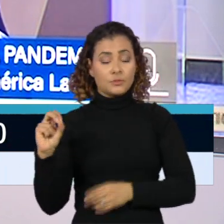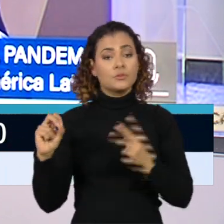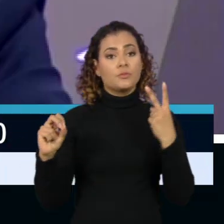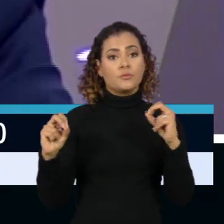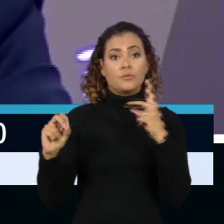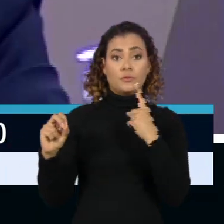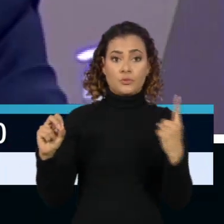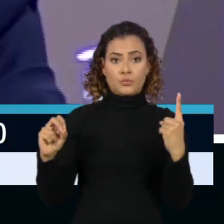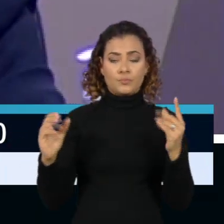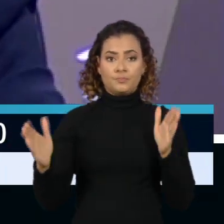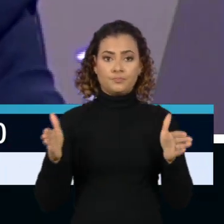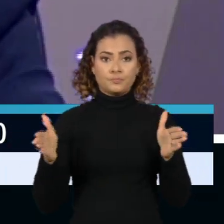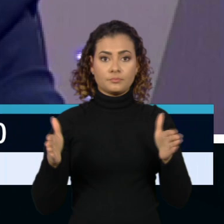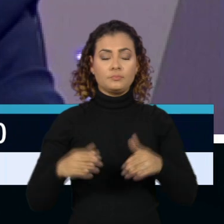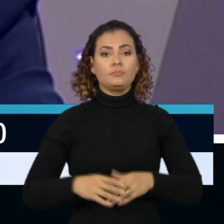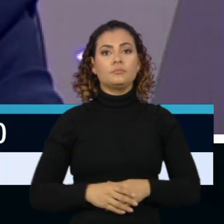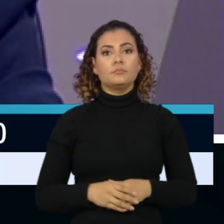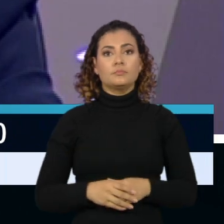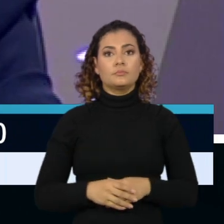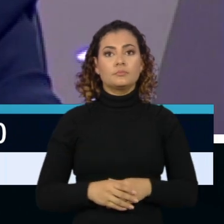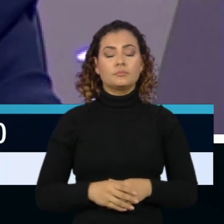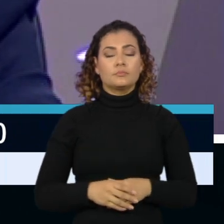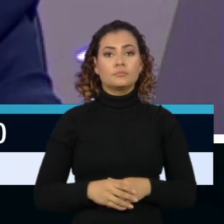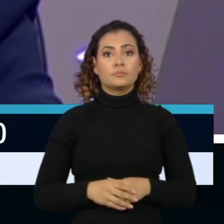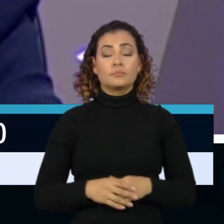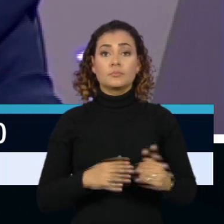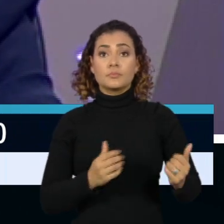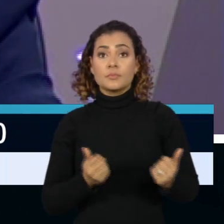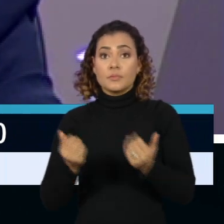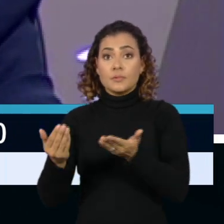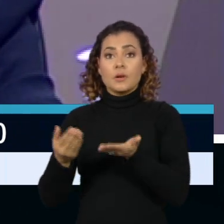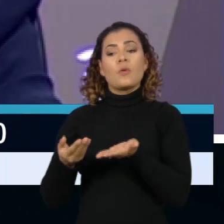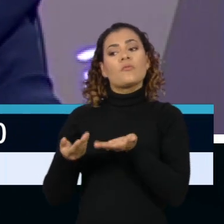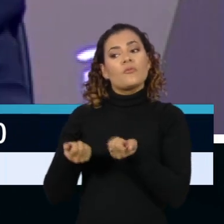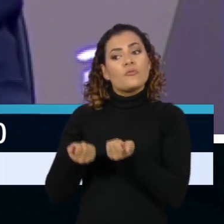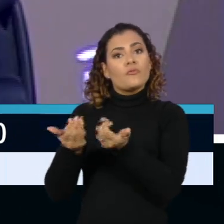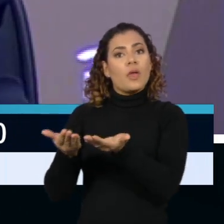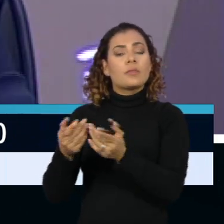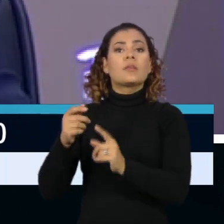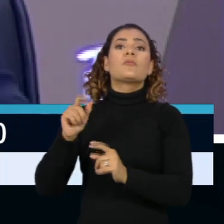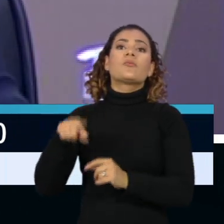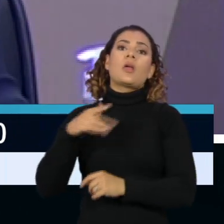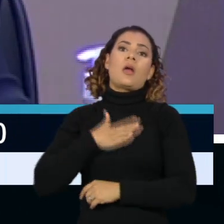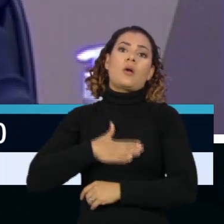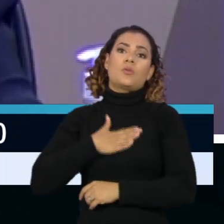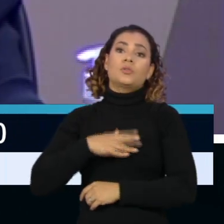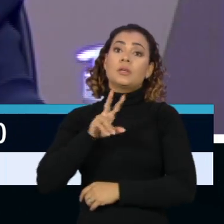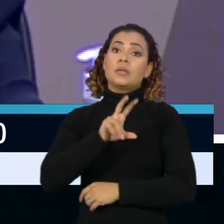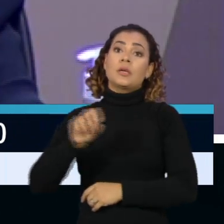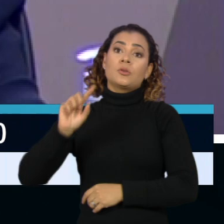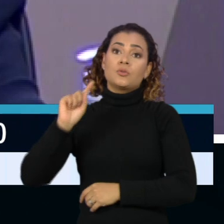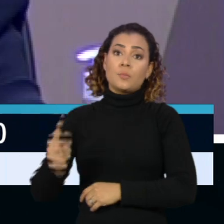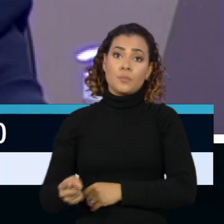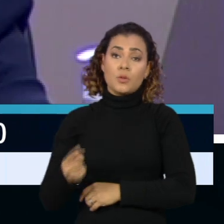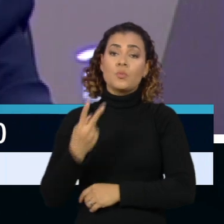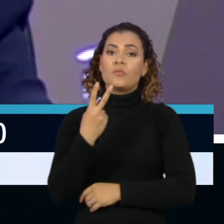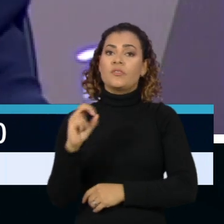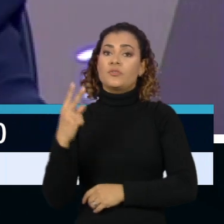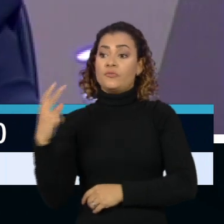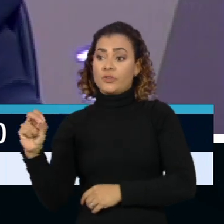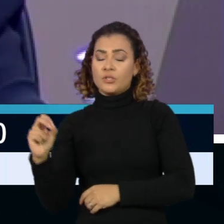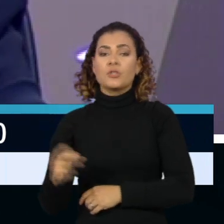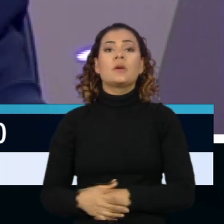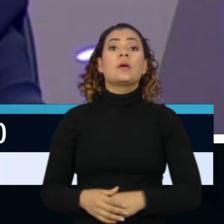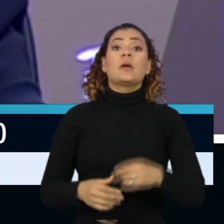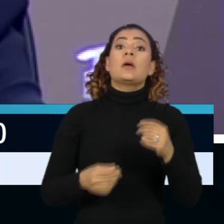2021. A oferta do 14 de agosto, 500 mil para 2020.